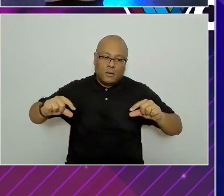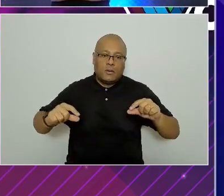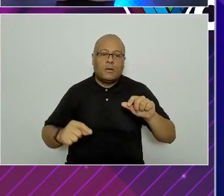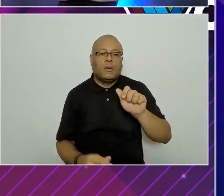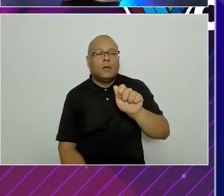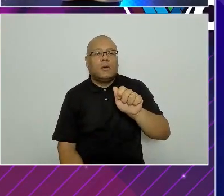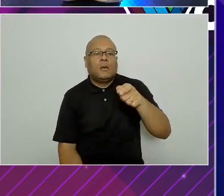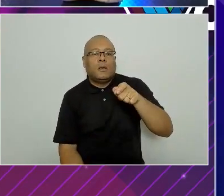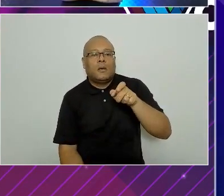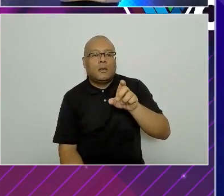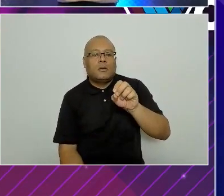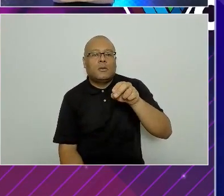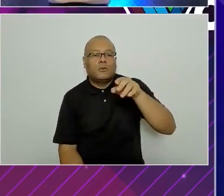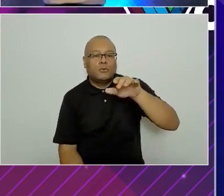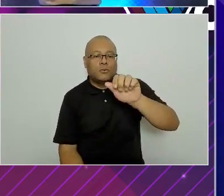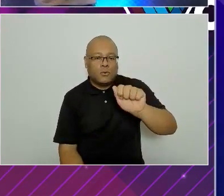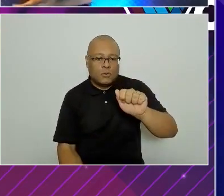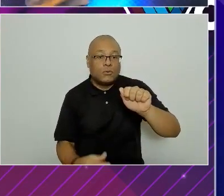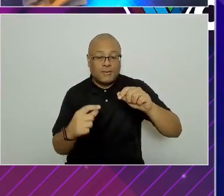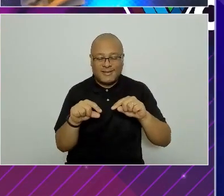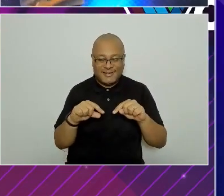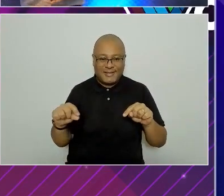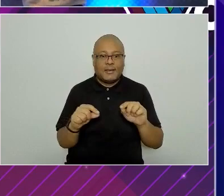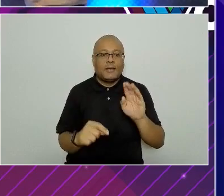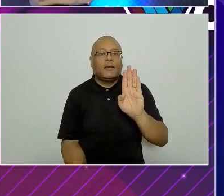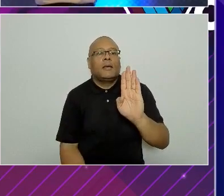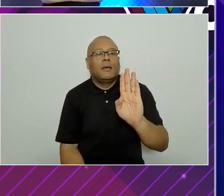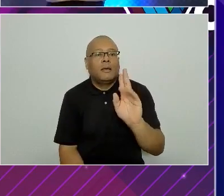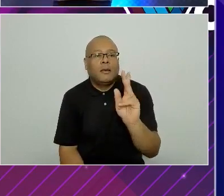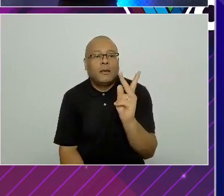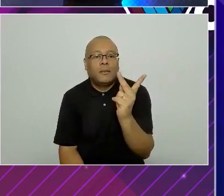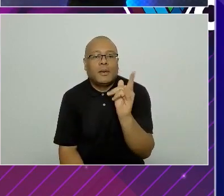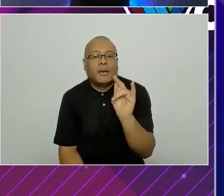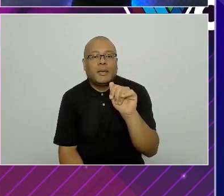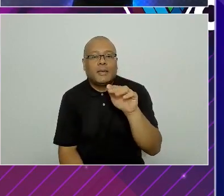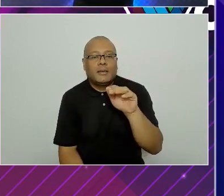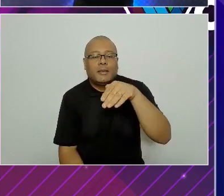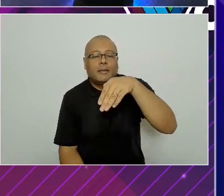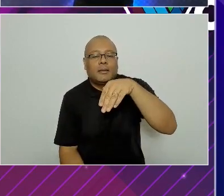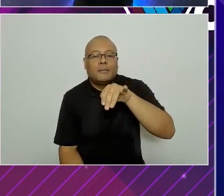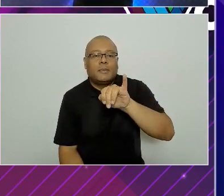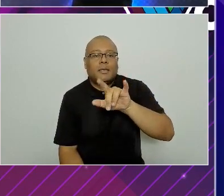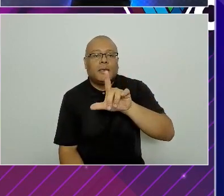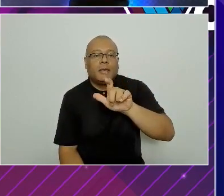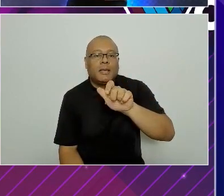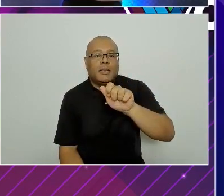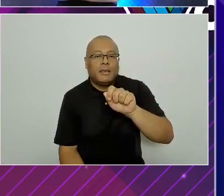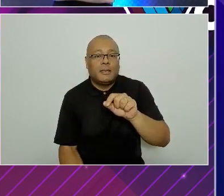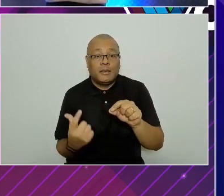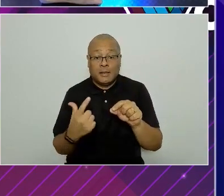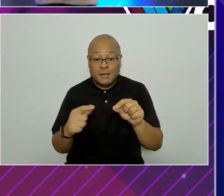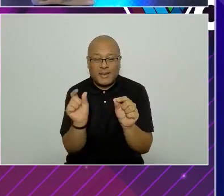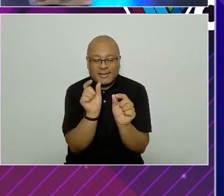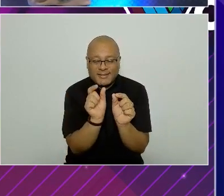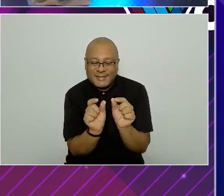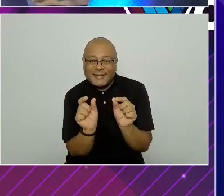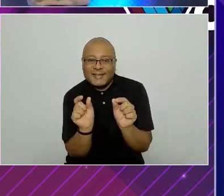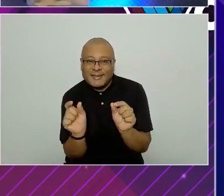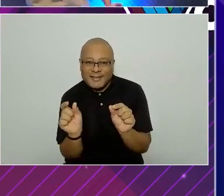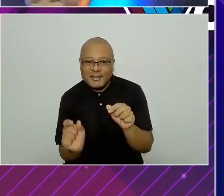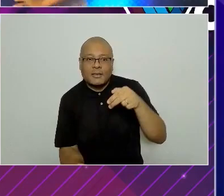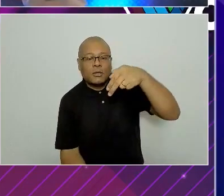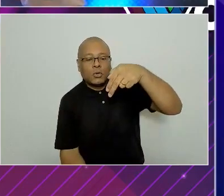bainha de mielina, né, que encobre ali, é o nodo de Ranvier. Então, tem essas outras pequenas, né, partes